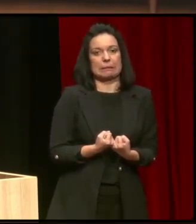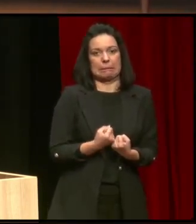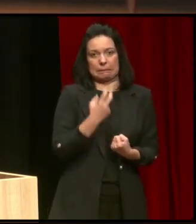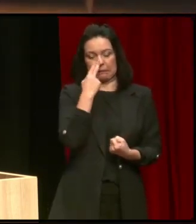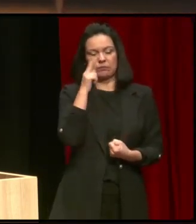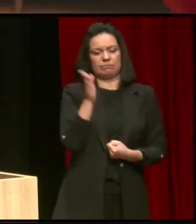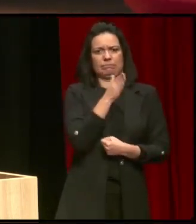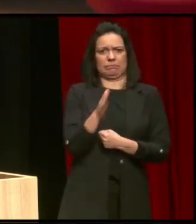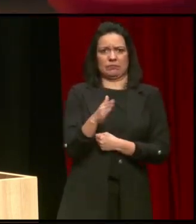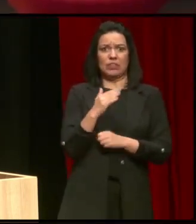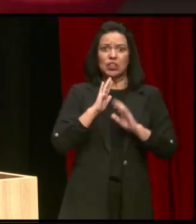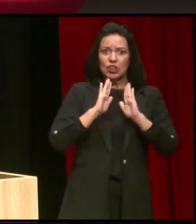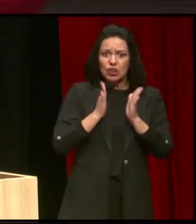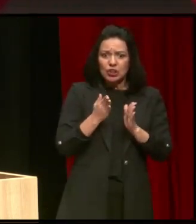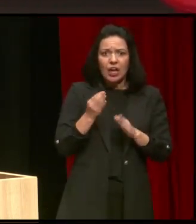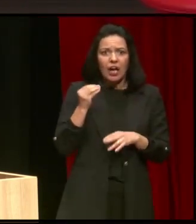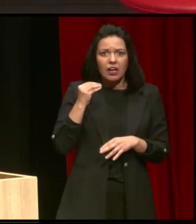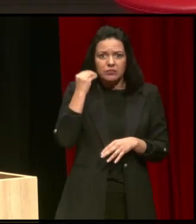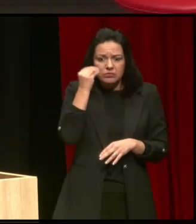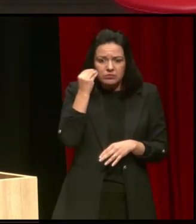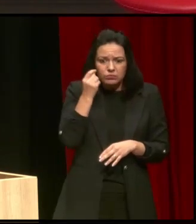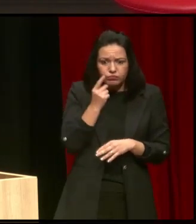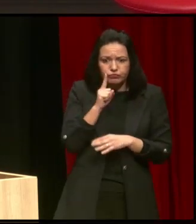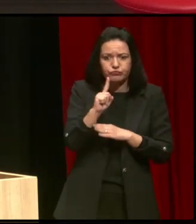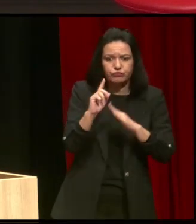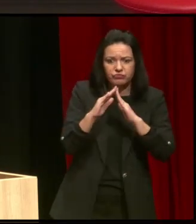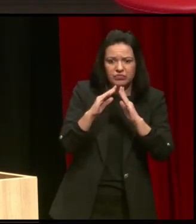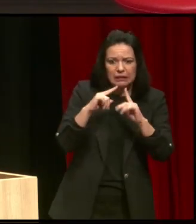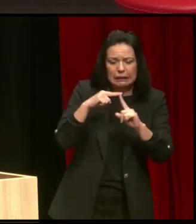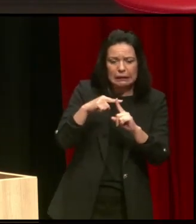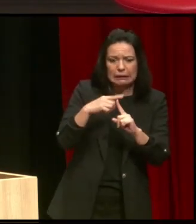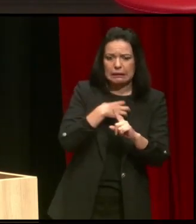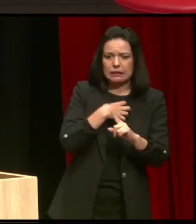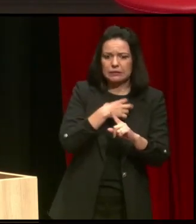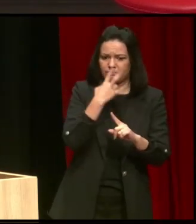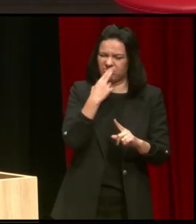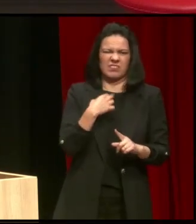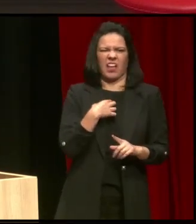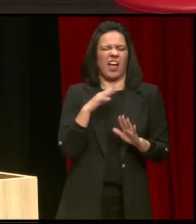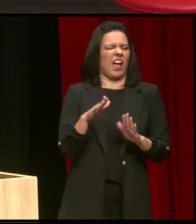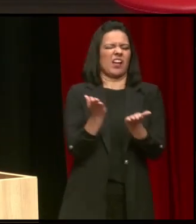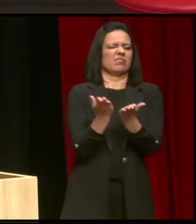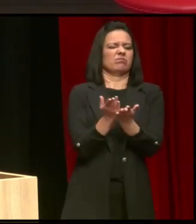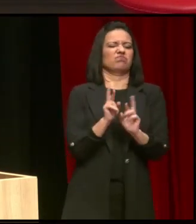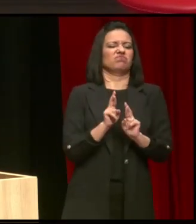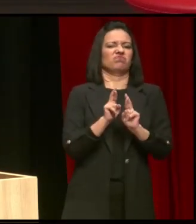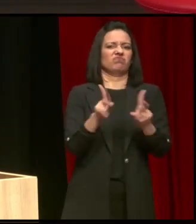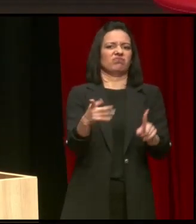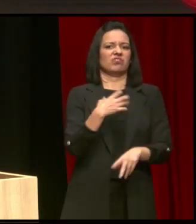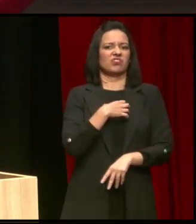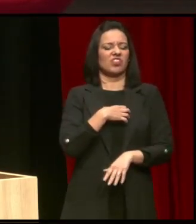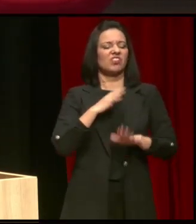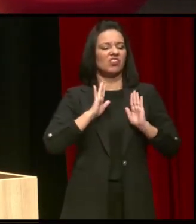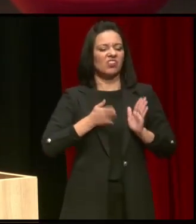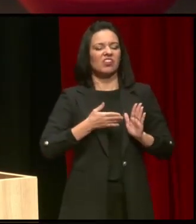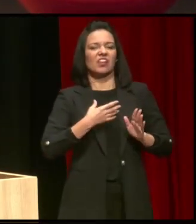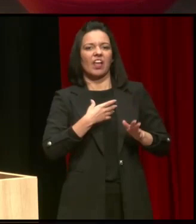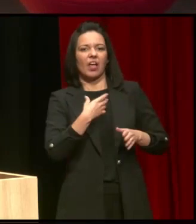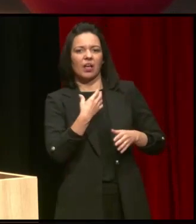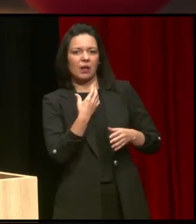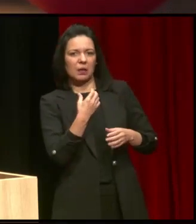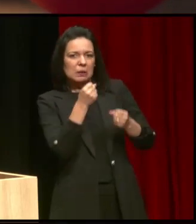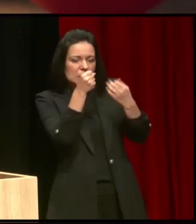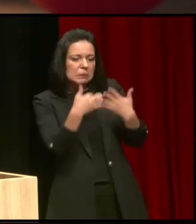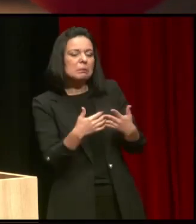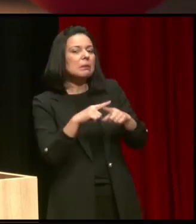Eu não, rapaz, isso é que esse povo cristão aí não é nada disso não, rapaz. Fala uma coisa, faz outra. Então, isso é o que vai acontecer. A